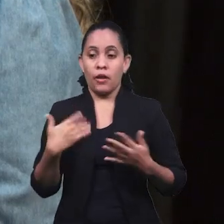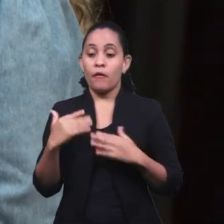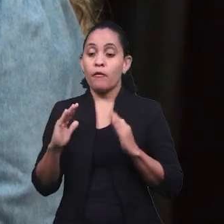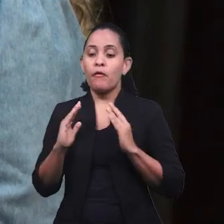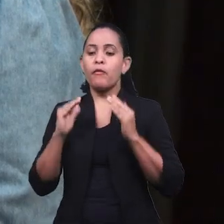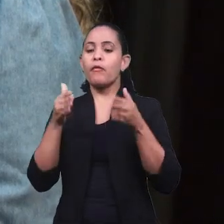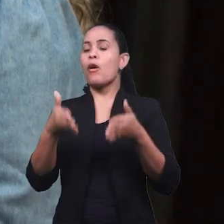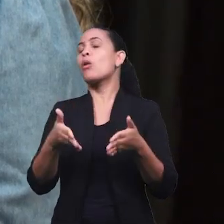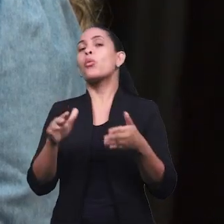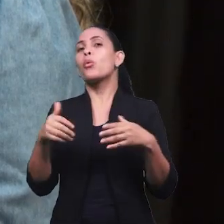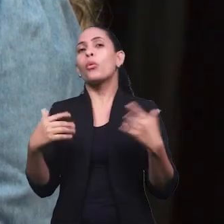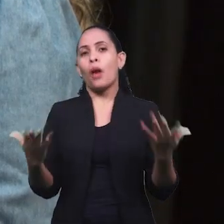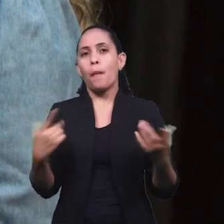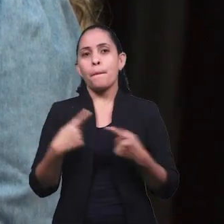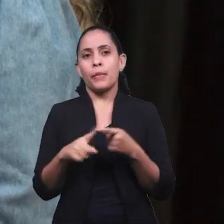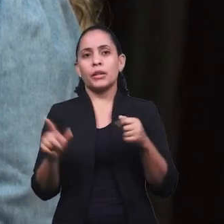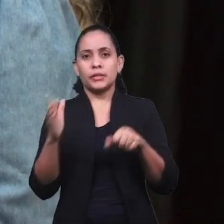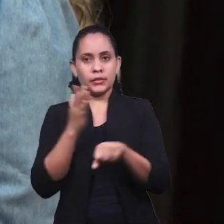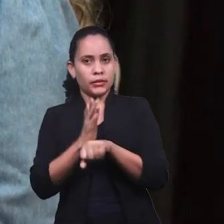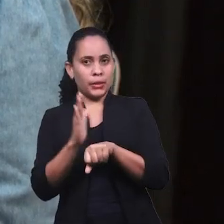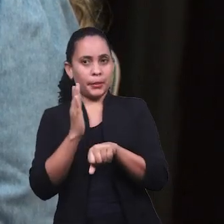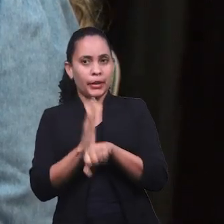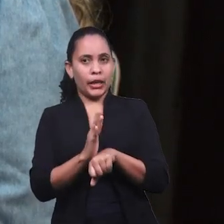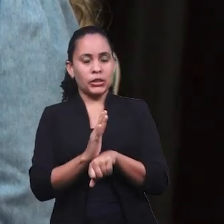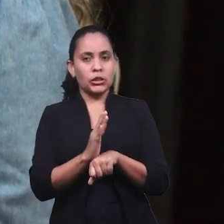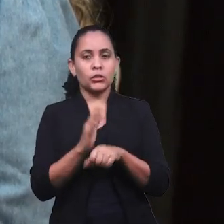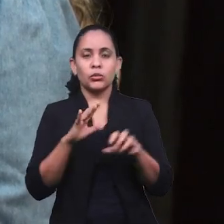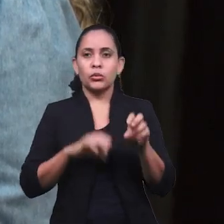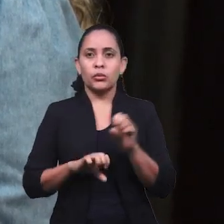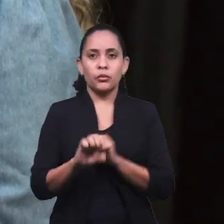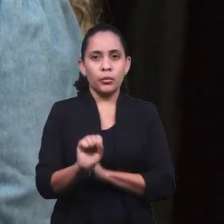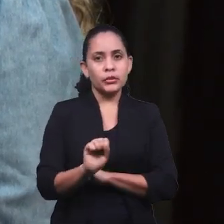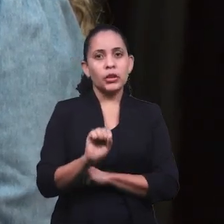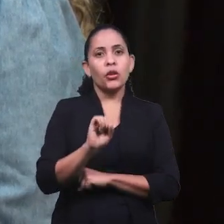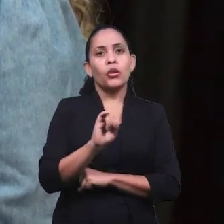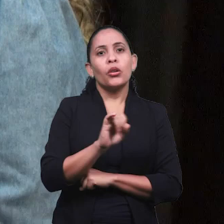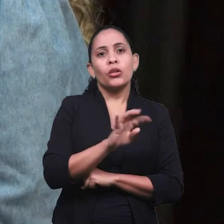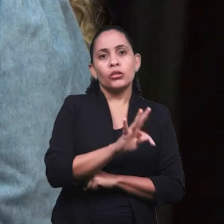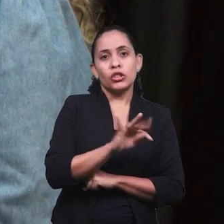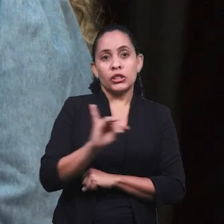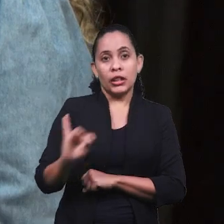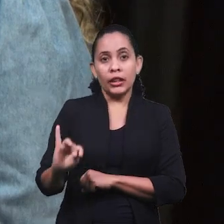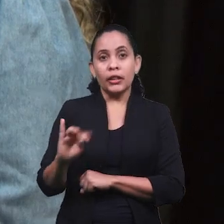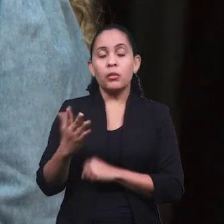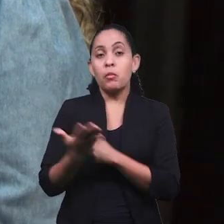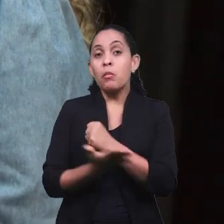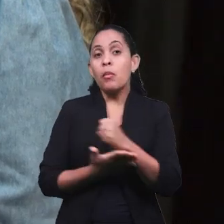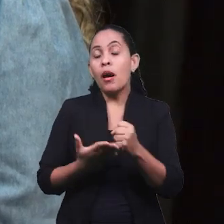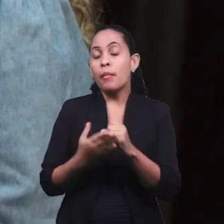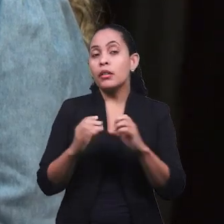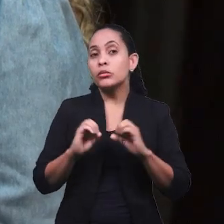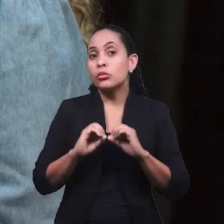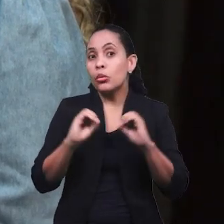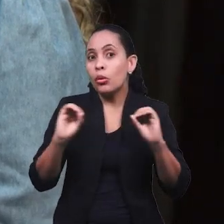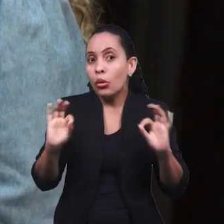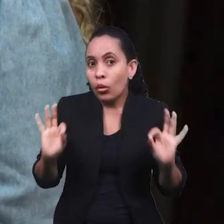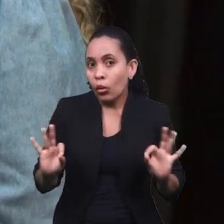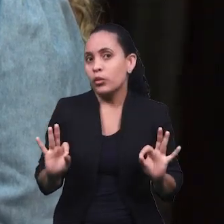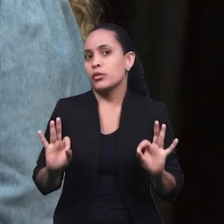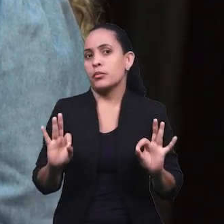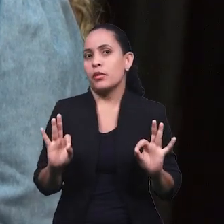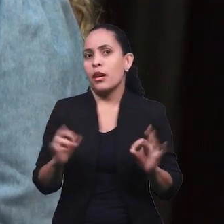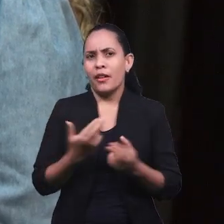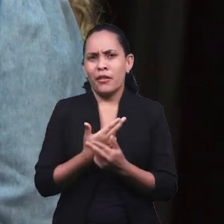especializar. Mas na prática, as formações em TI geralmente vão te dar uma base muito boa para você atuar